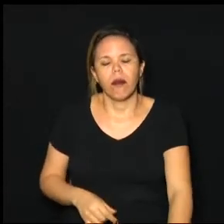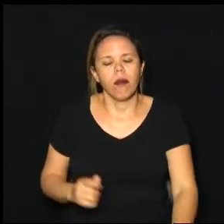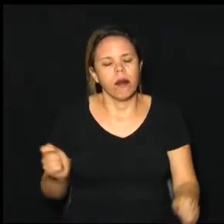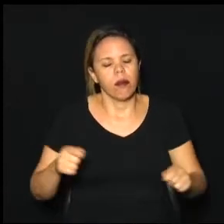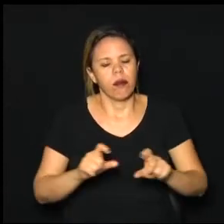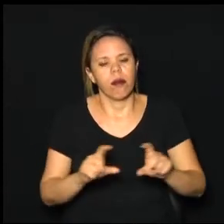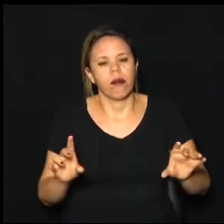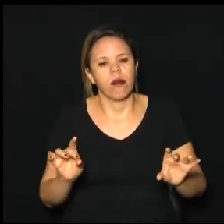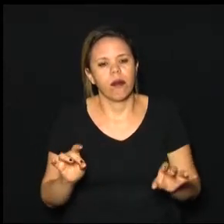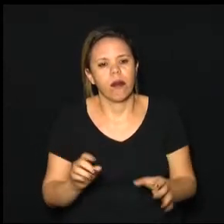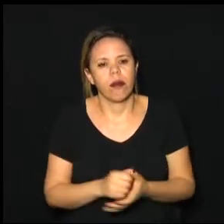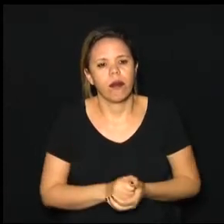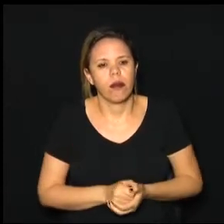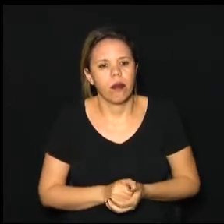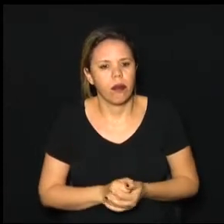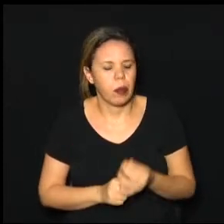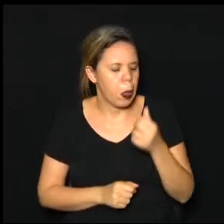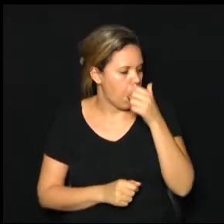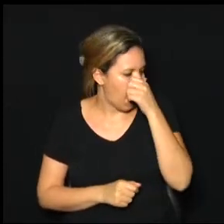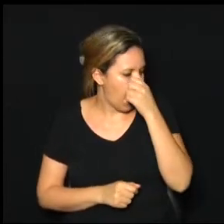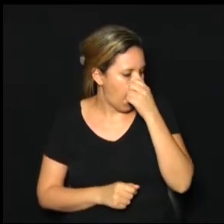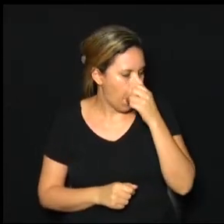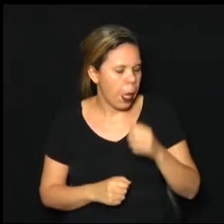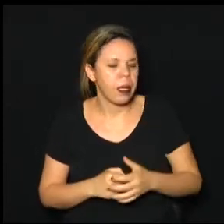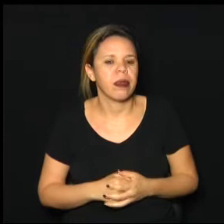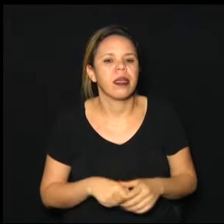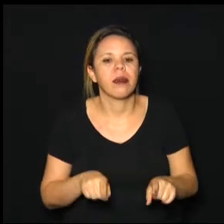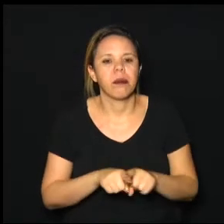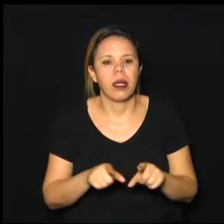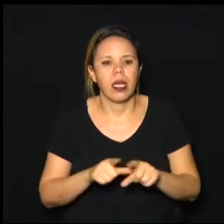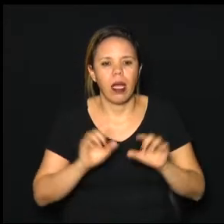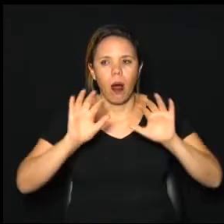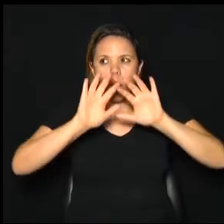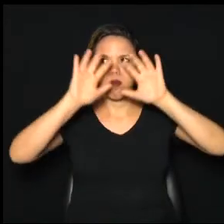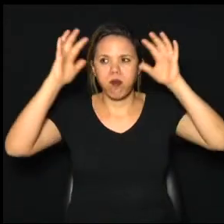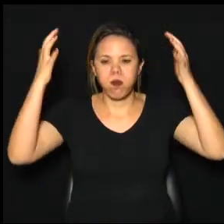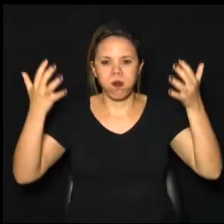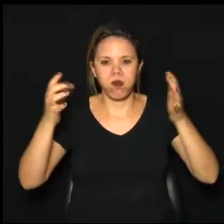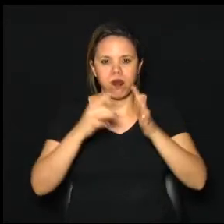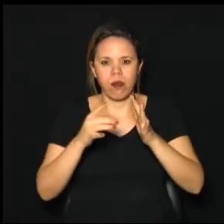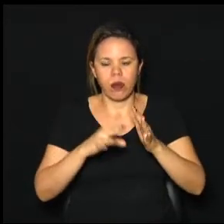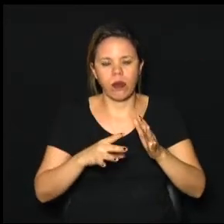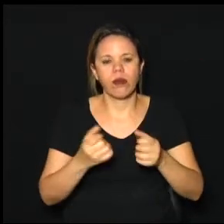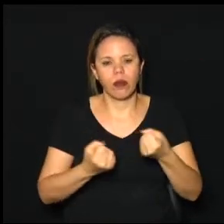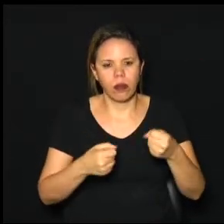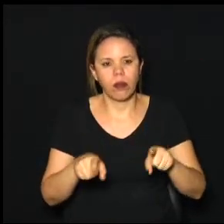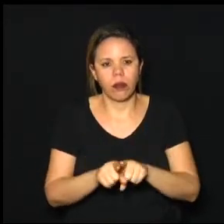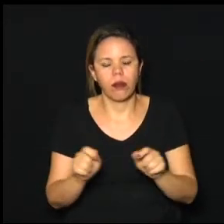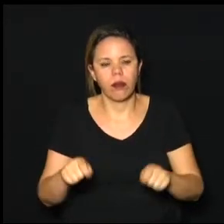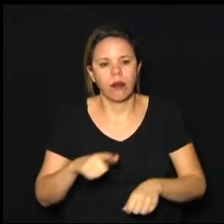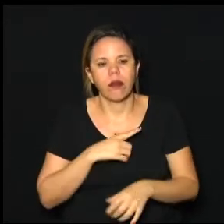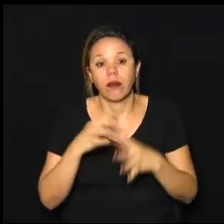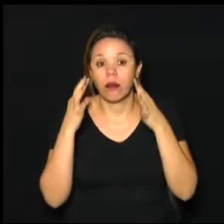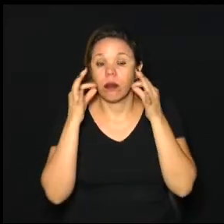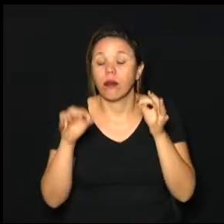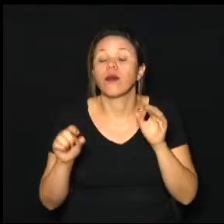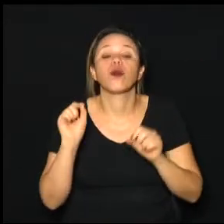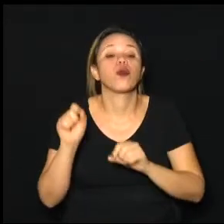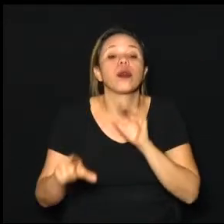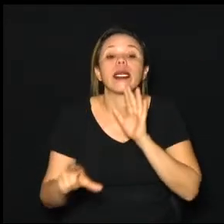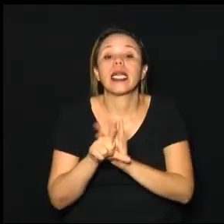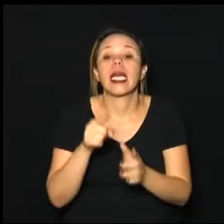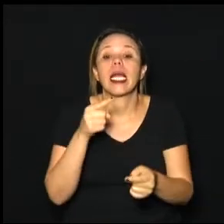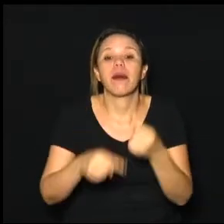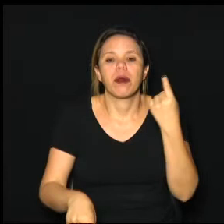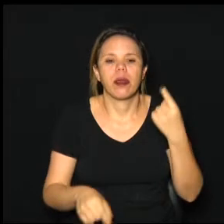adesivos e você pode ter o tal do perfurado. Agora atenção. O que a lei veda? A lei veda